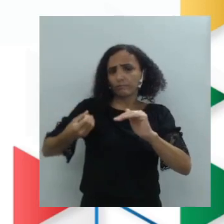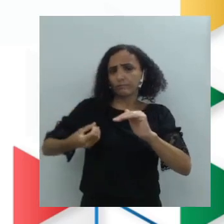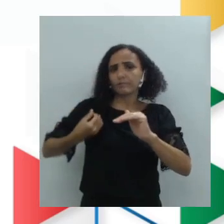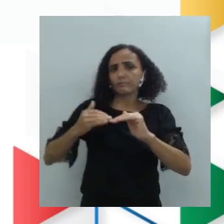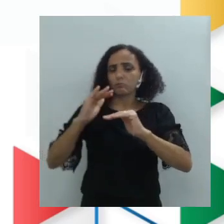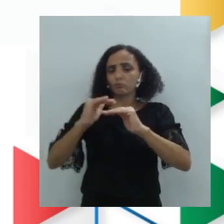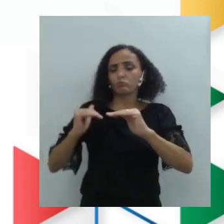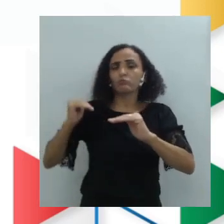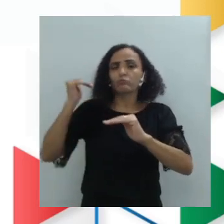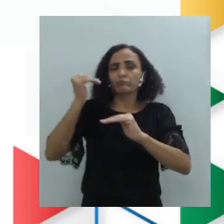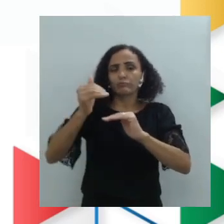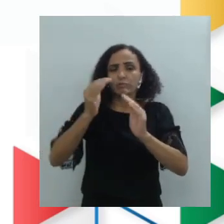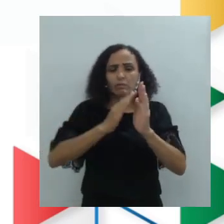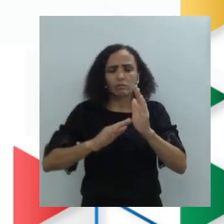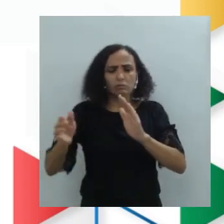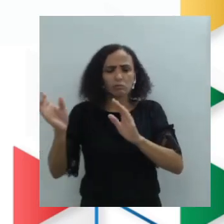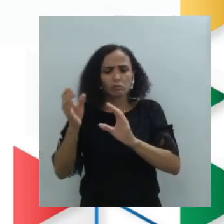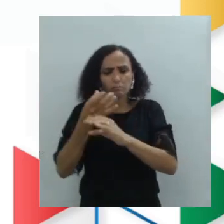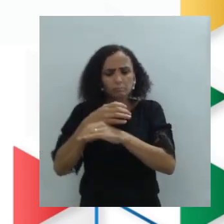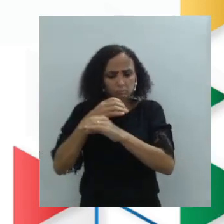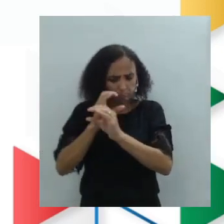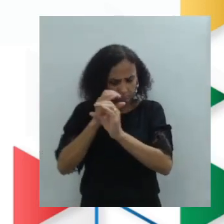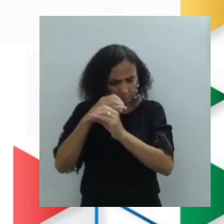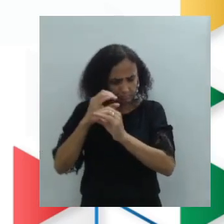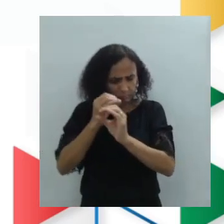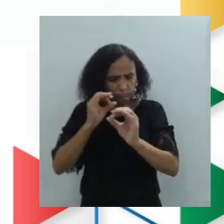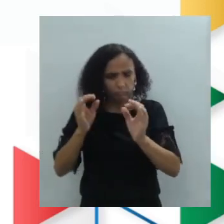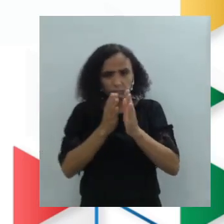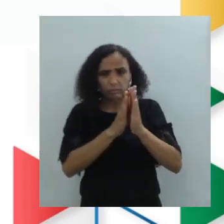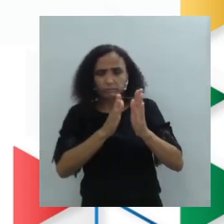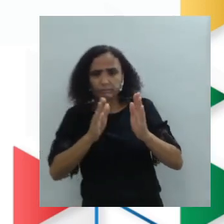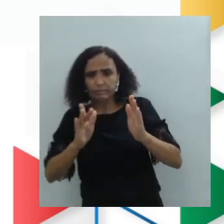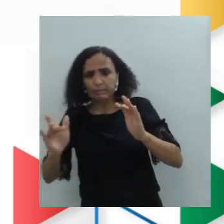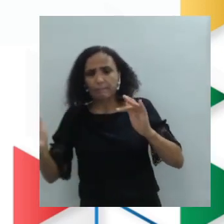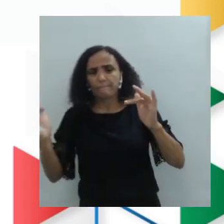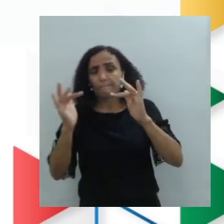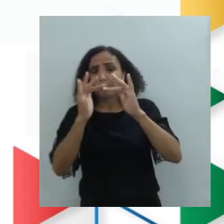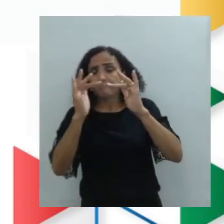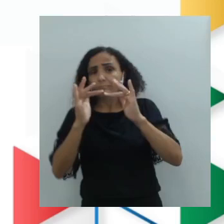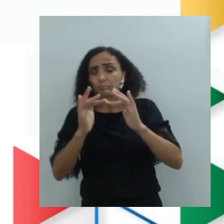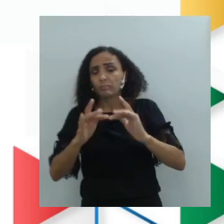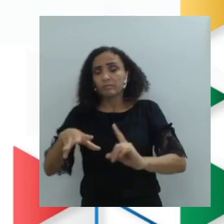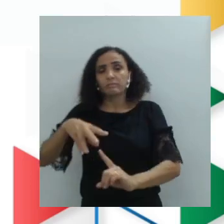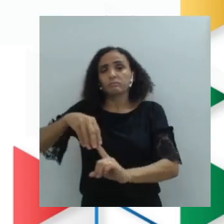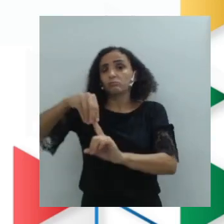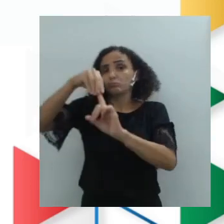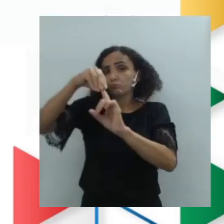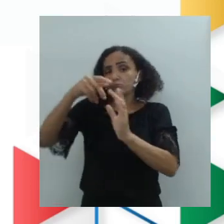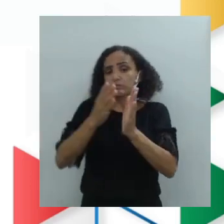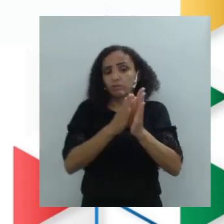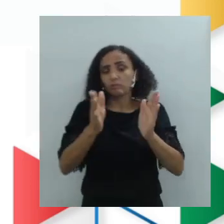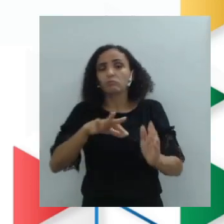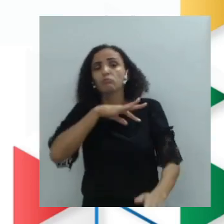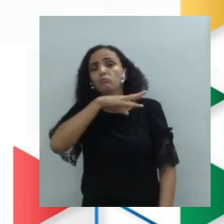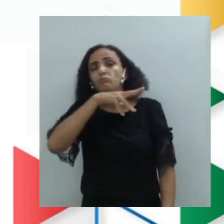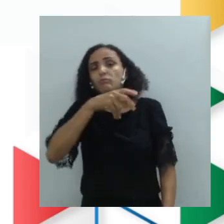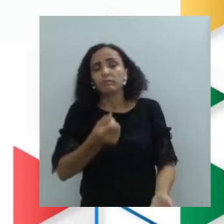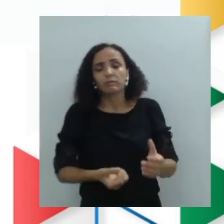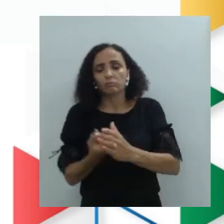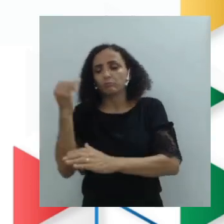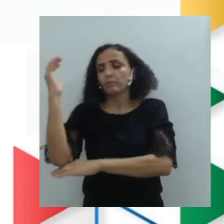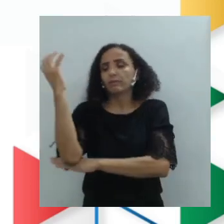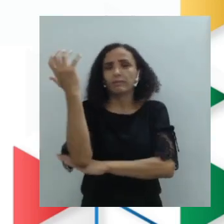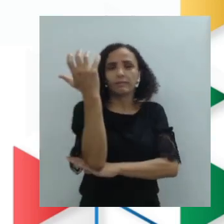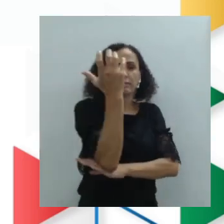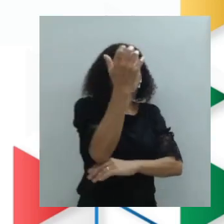Alguns organismos microscópicos, como bactérias e protozoários, são células únicas, enquanto os animais e plantas são formados